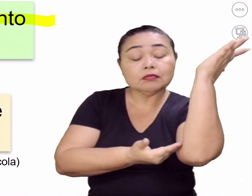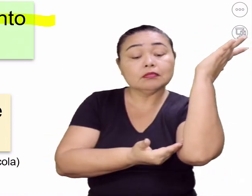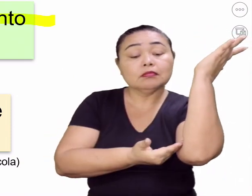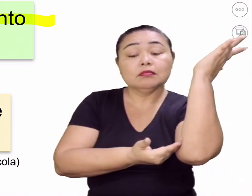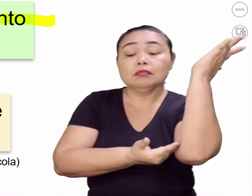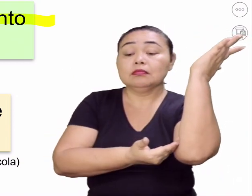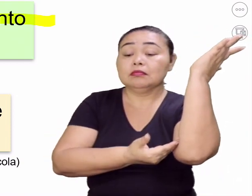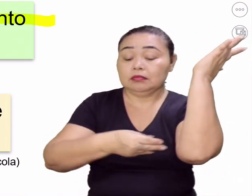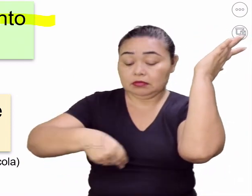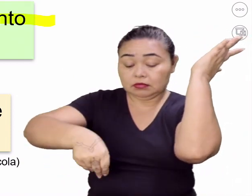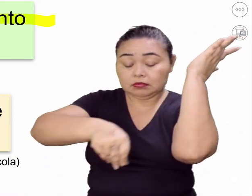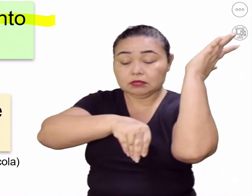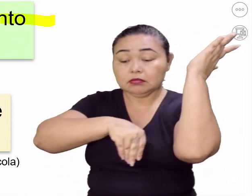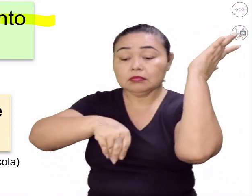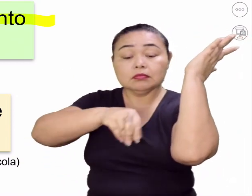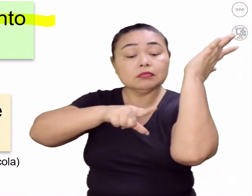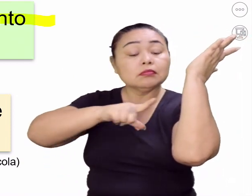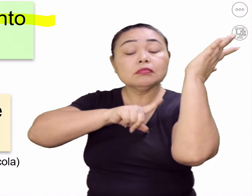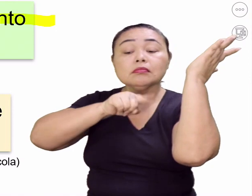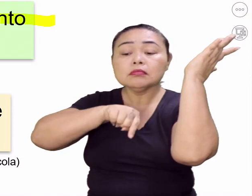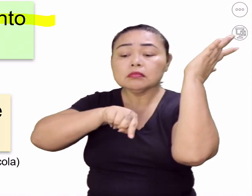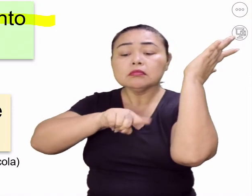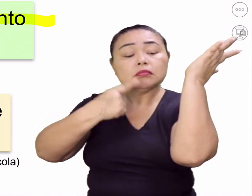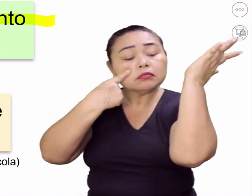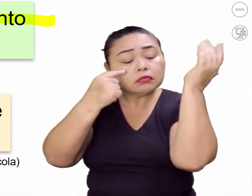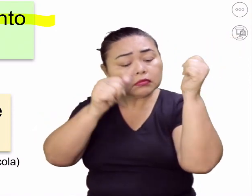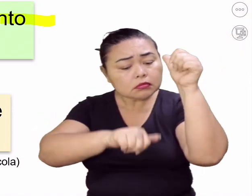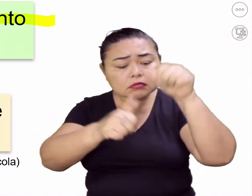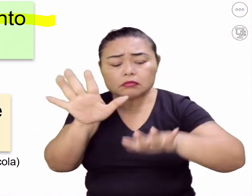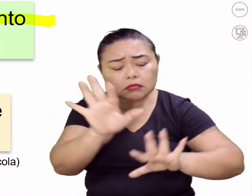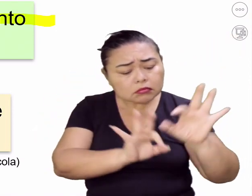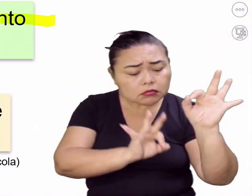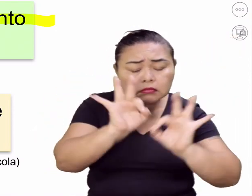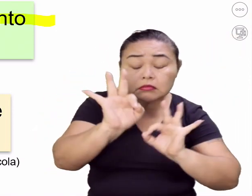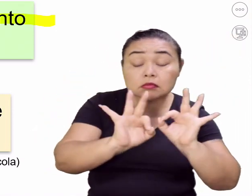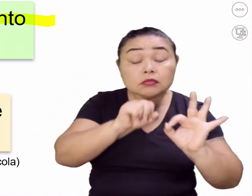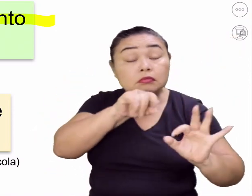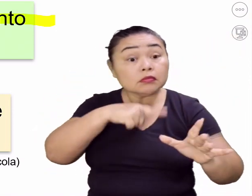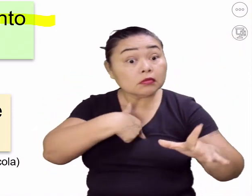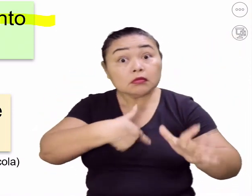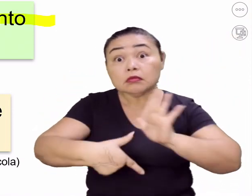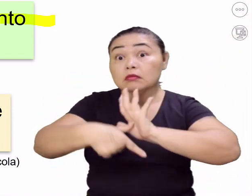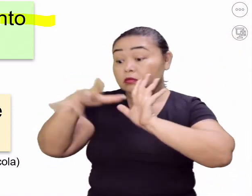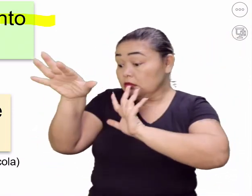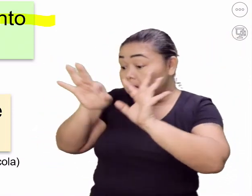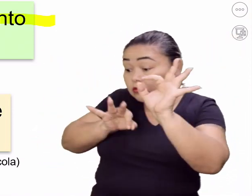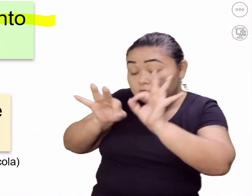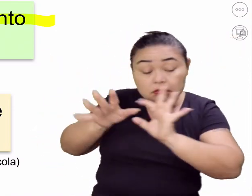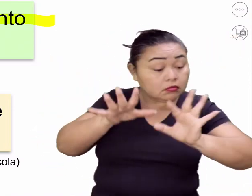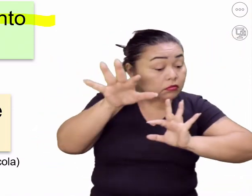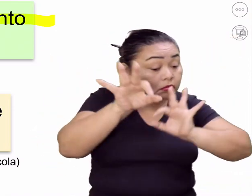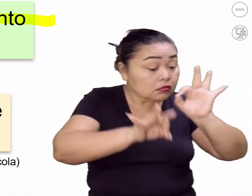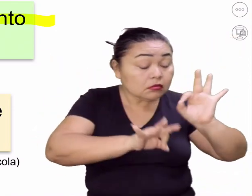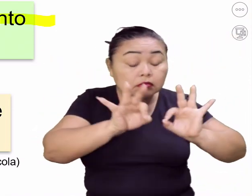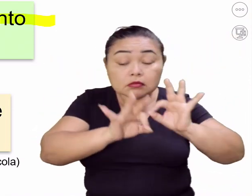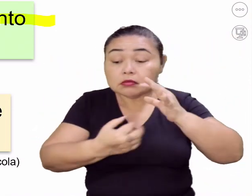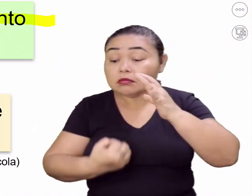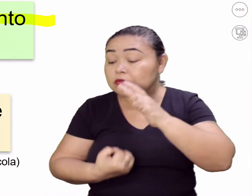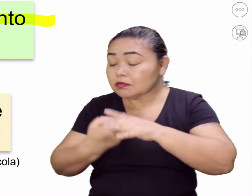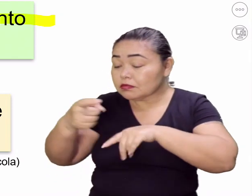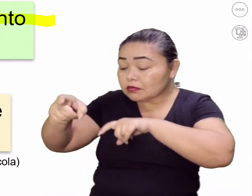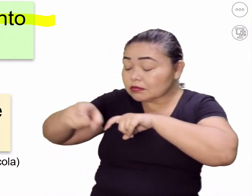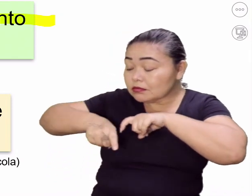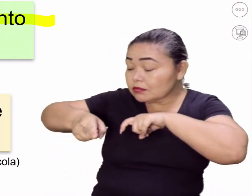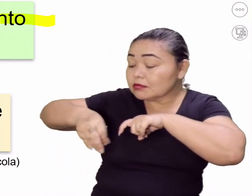A terra. Usar com critério e planejamento, porque se você não planejar, se você não cultivar bem